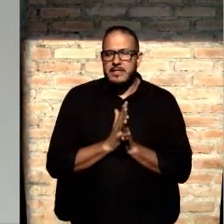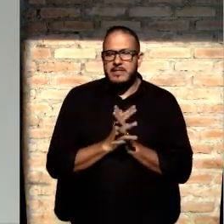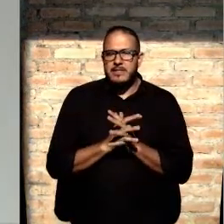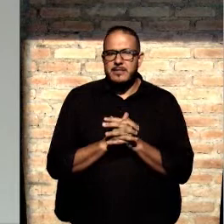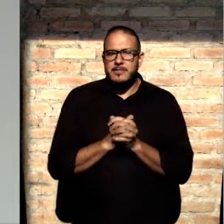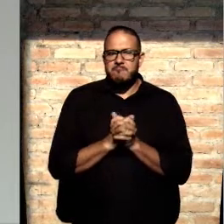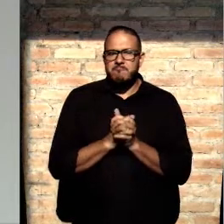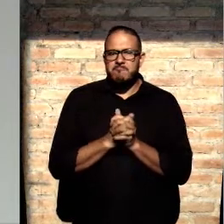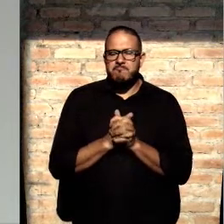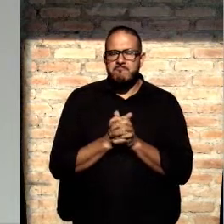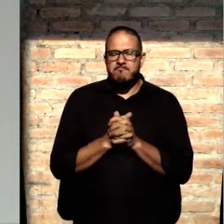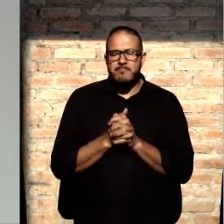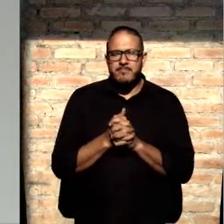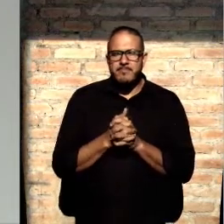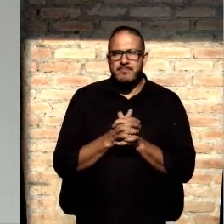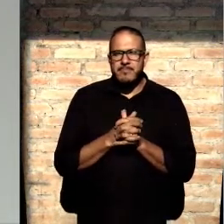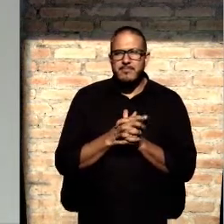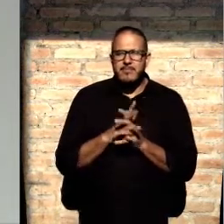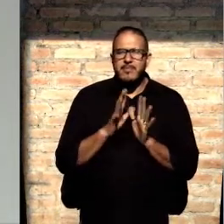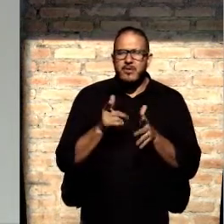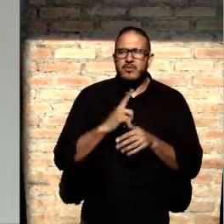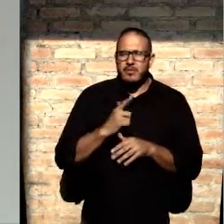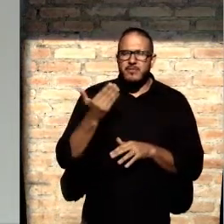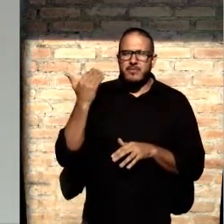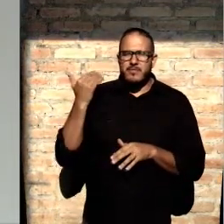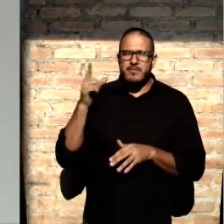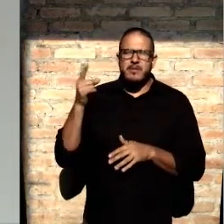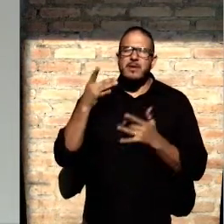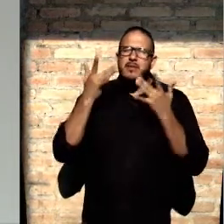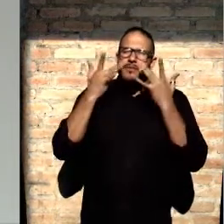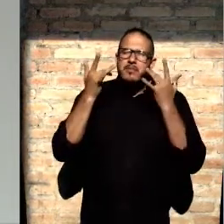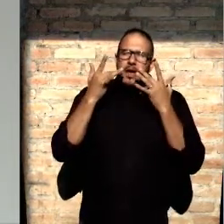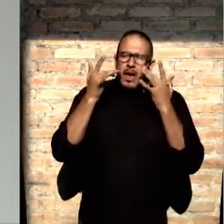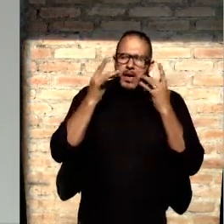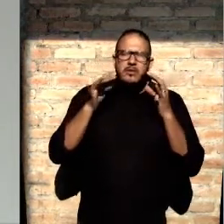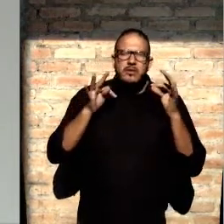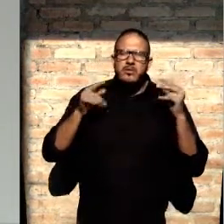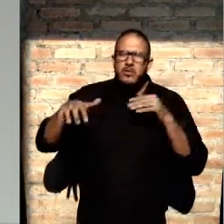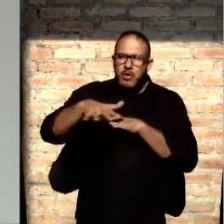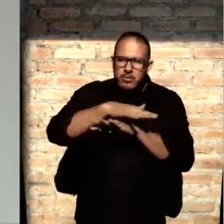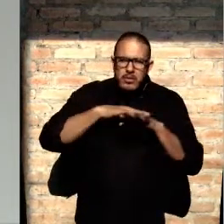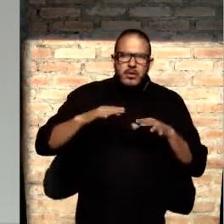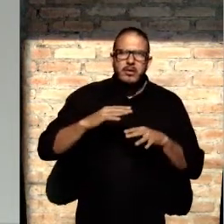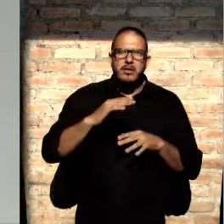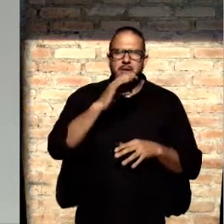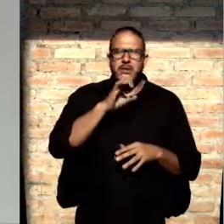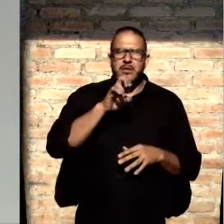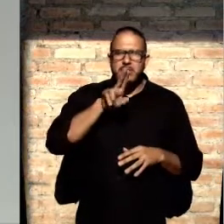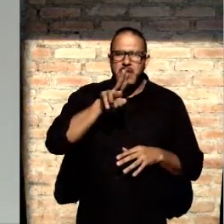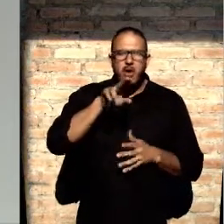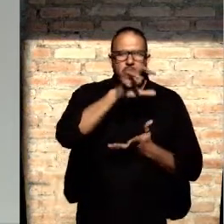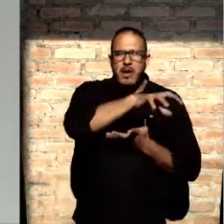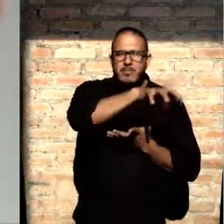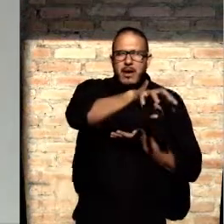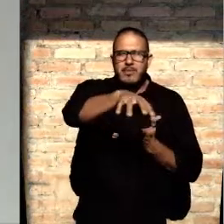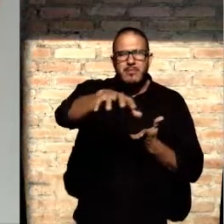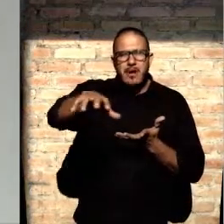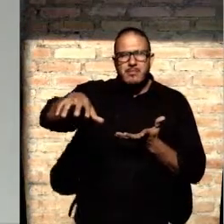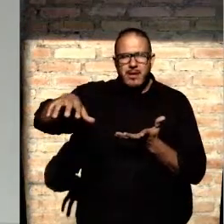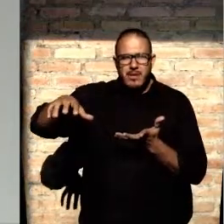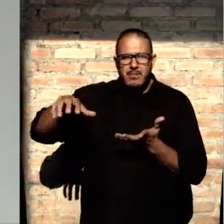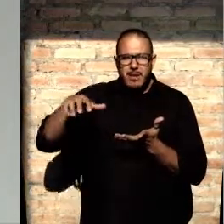eu fiz a minha as peças que eu fiz eu fiz todo o circuito dos céus sempre com as peças que são